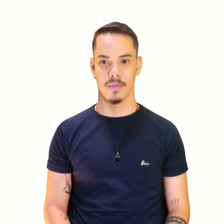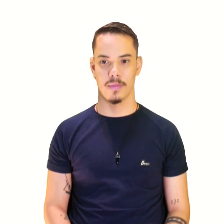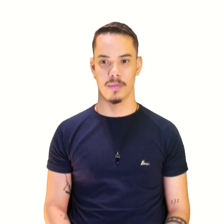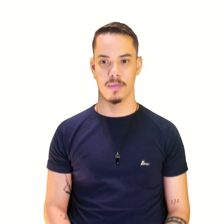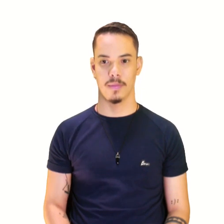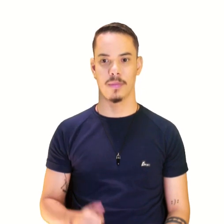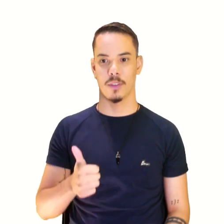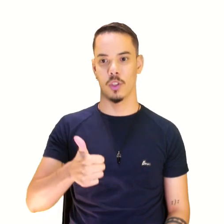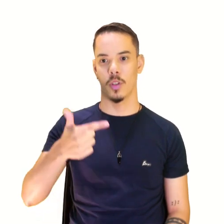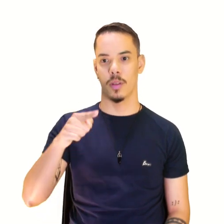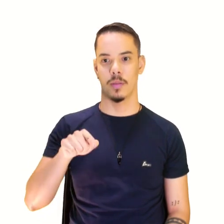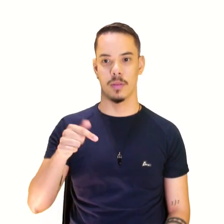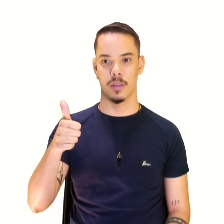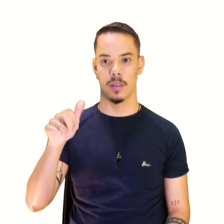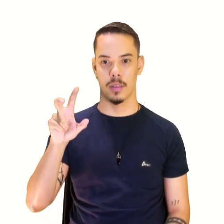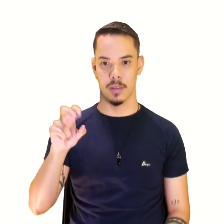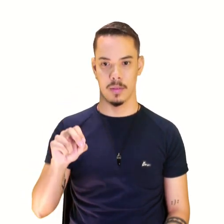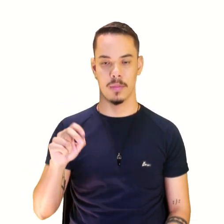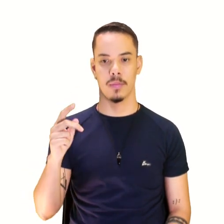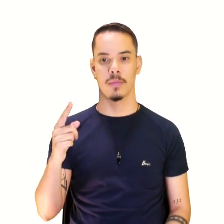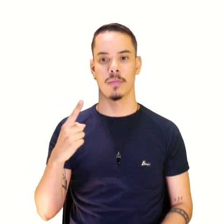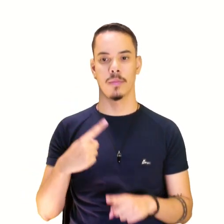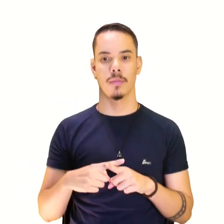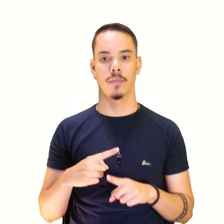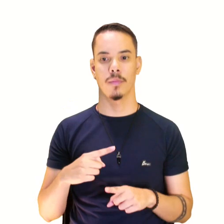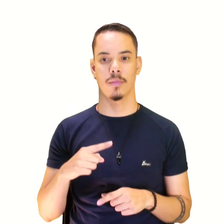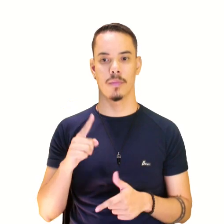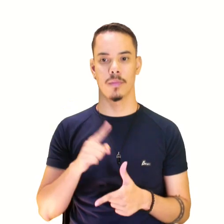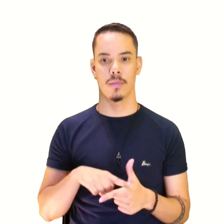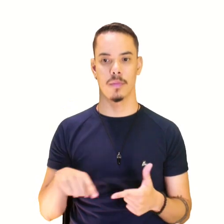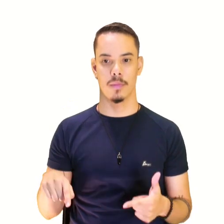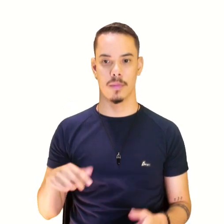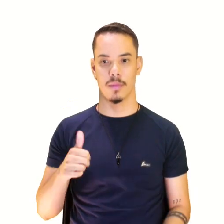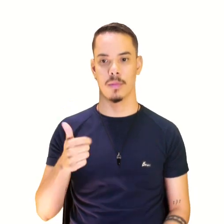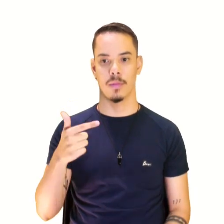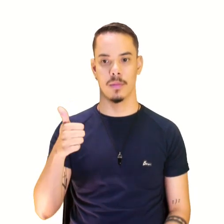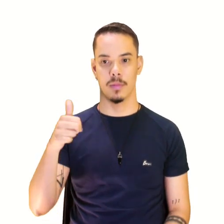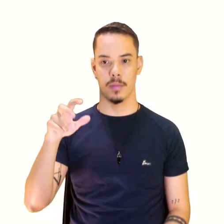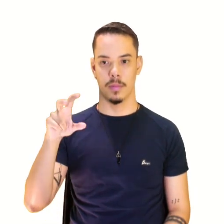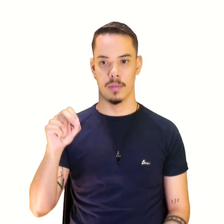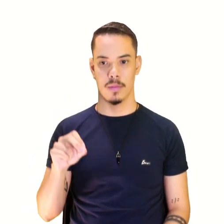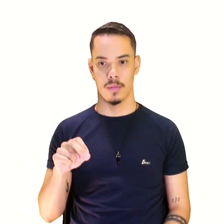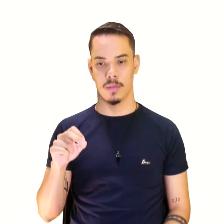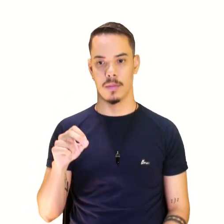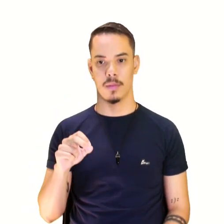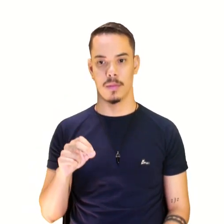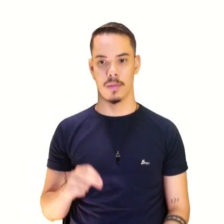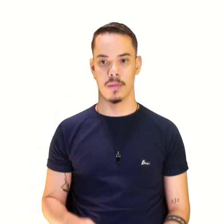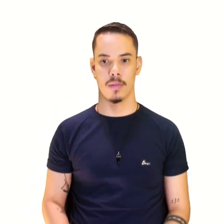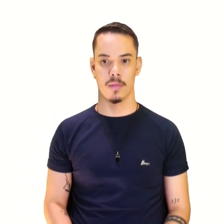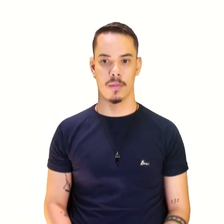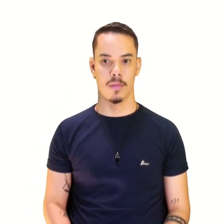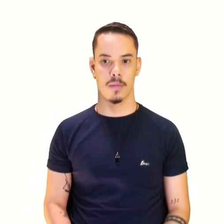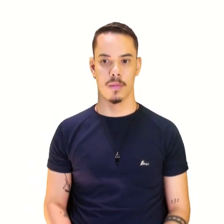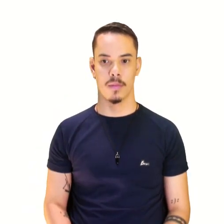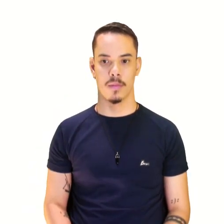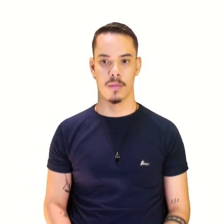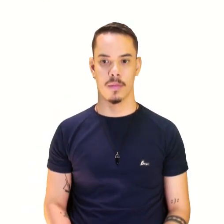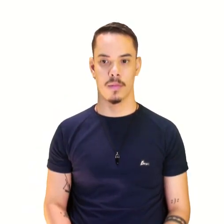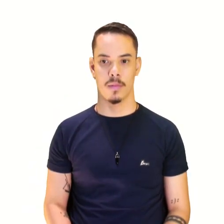12.150. Tá multiplicando, passa dividindo. 12.150 dividido por 50.